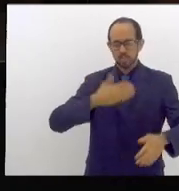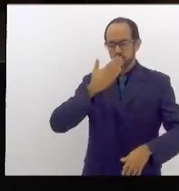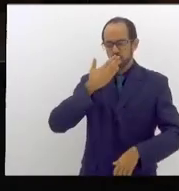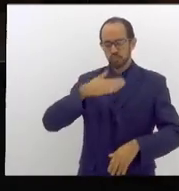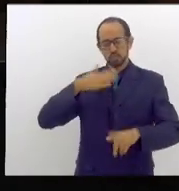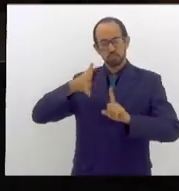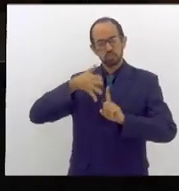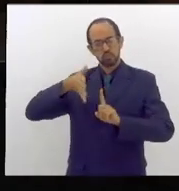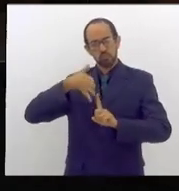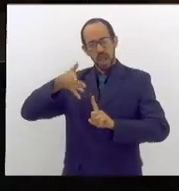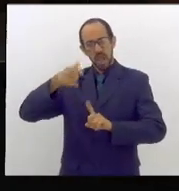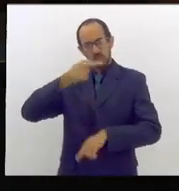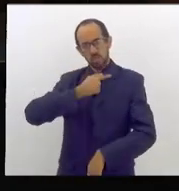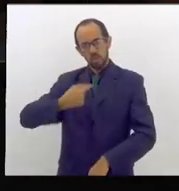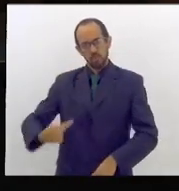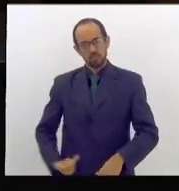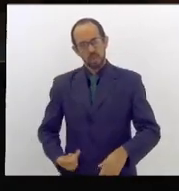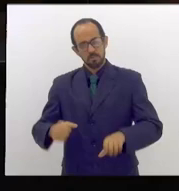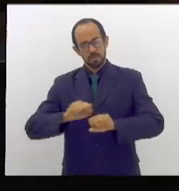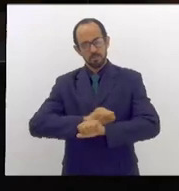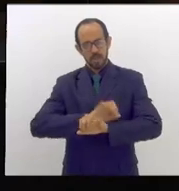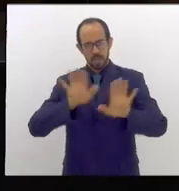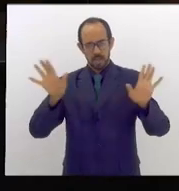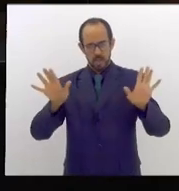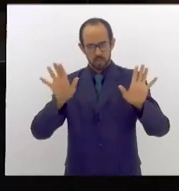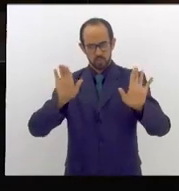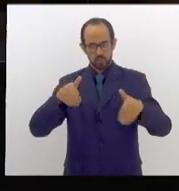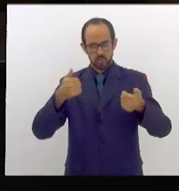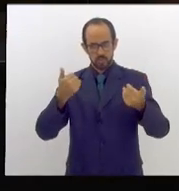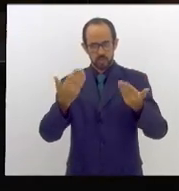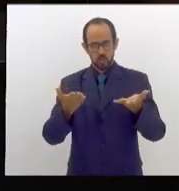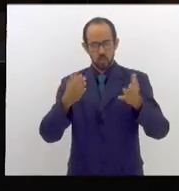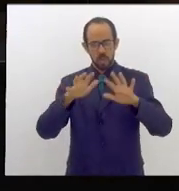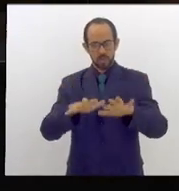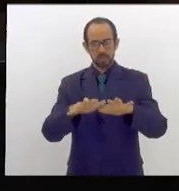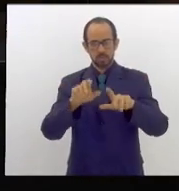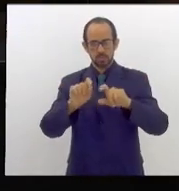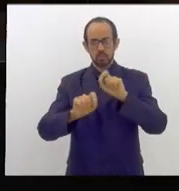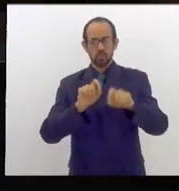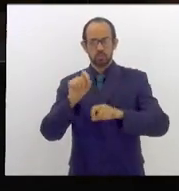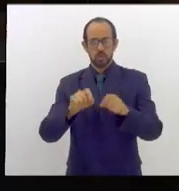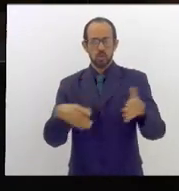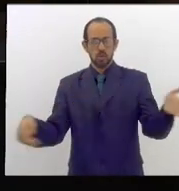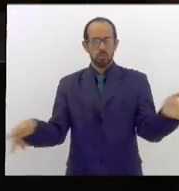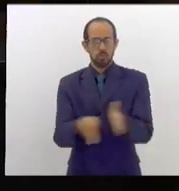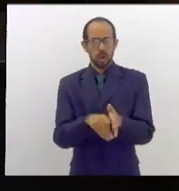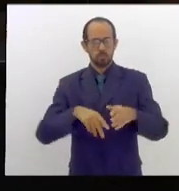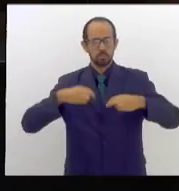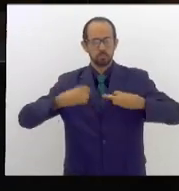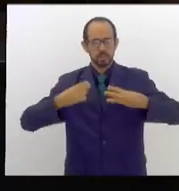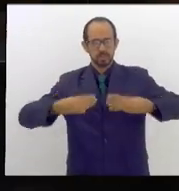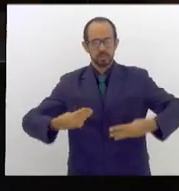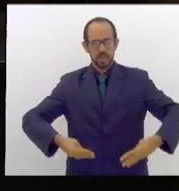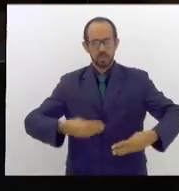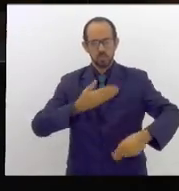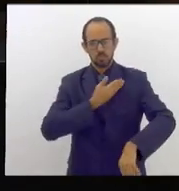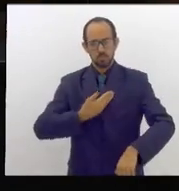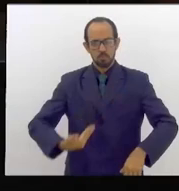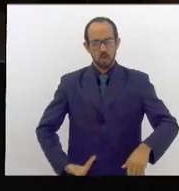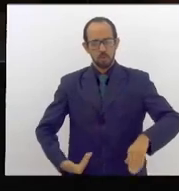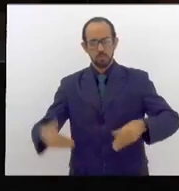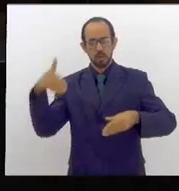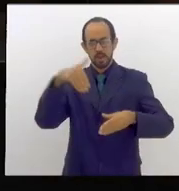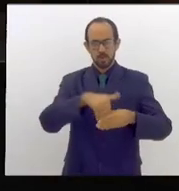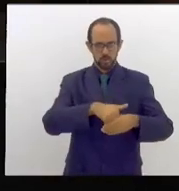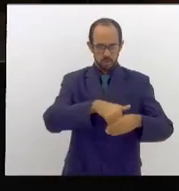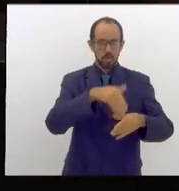que traga a transparência Então nesse sentido eh o próprio Ministério Público eleitoral pediu